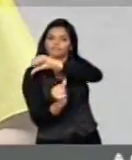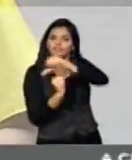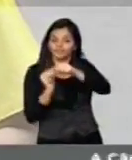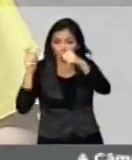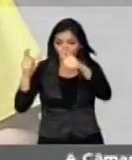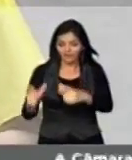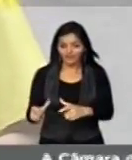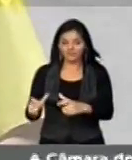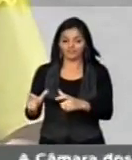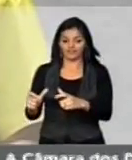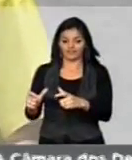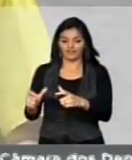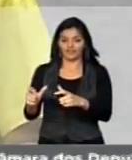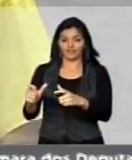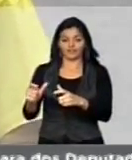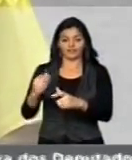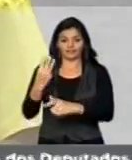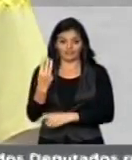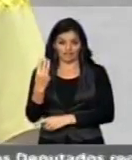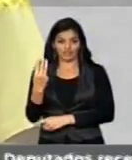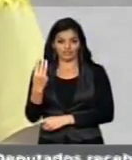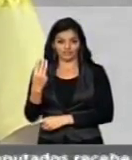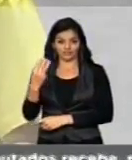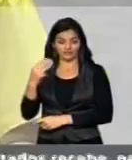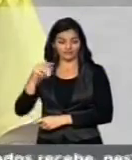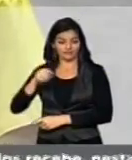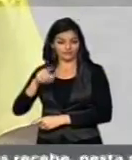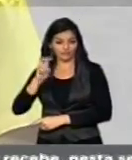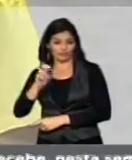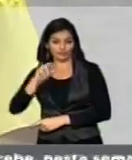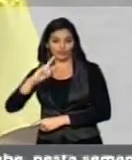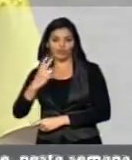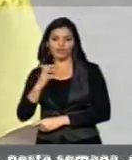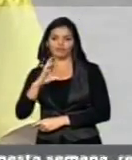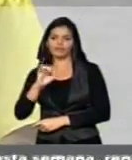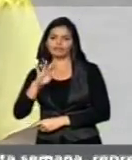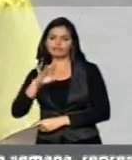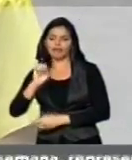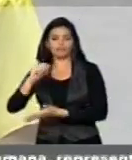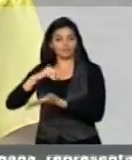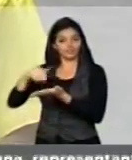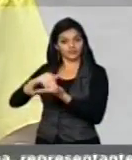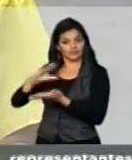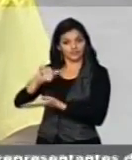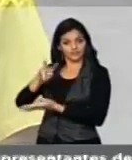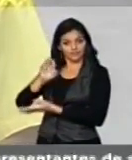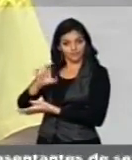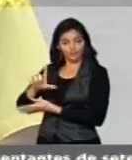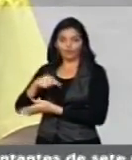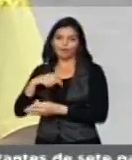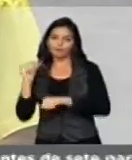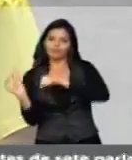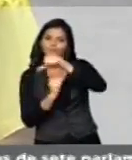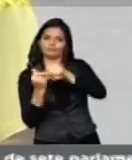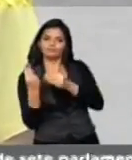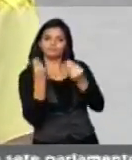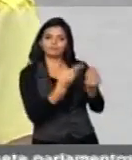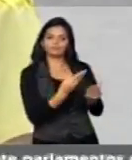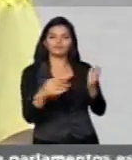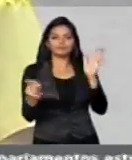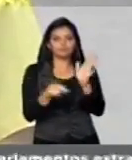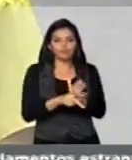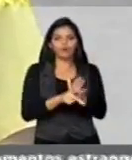de 3,5 hectares da Secretaria de Aviação Civil à Secretaria de Patrimônio da União